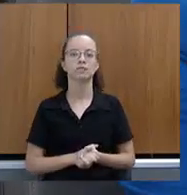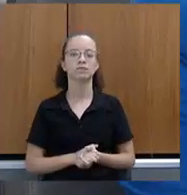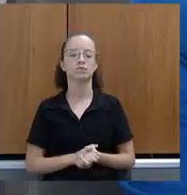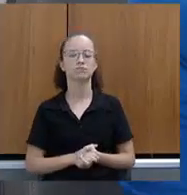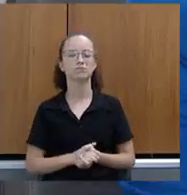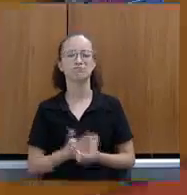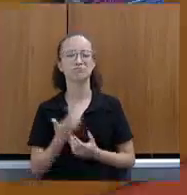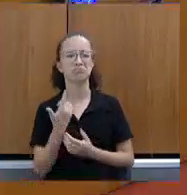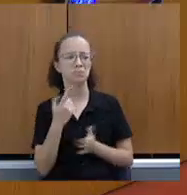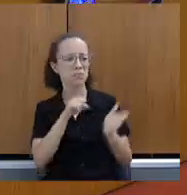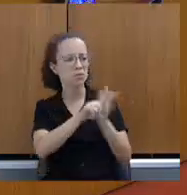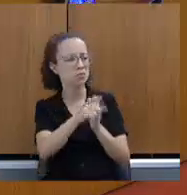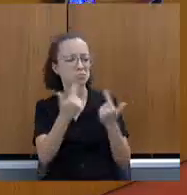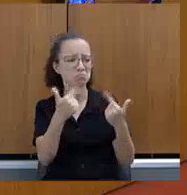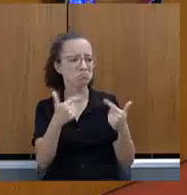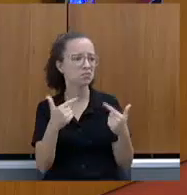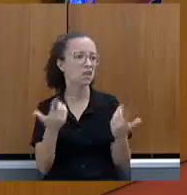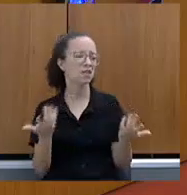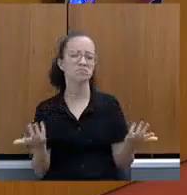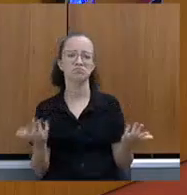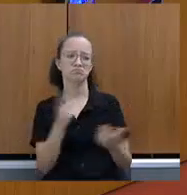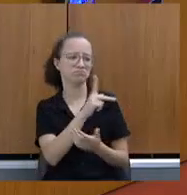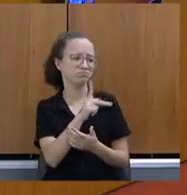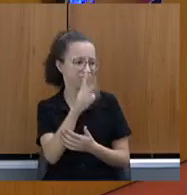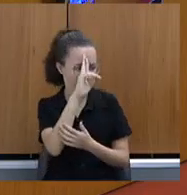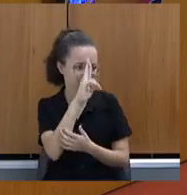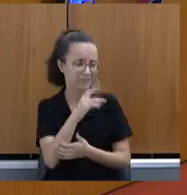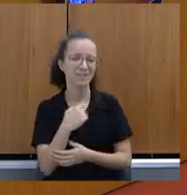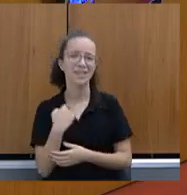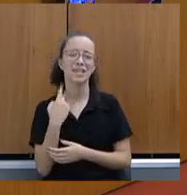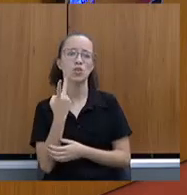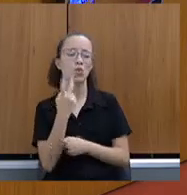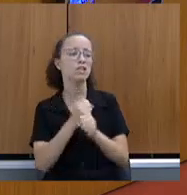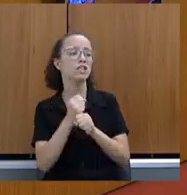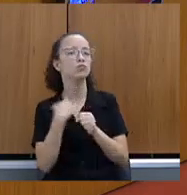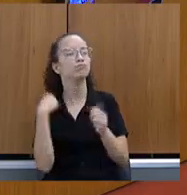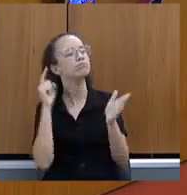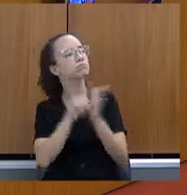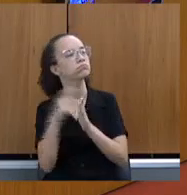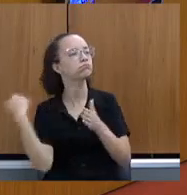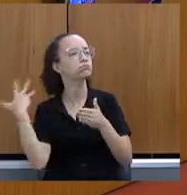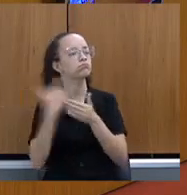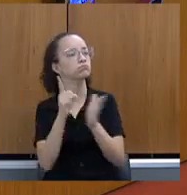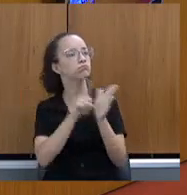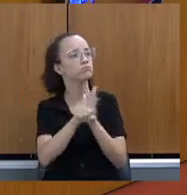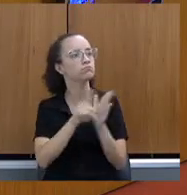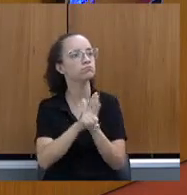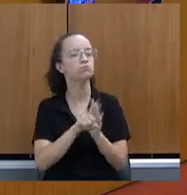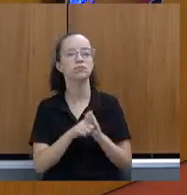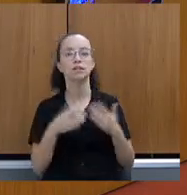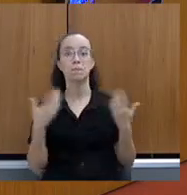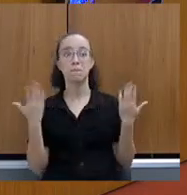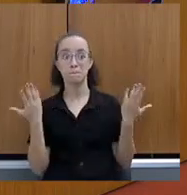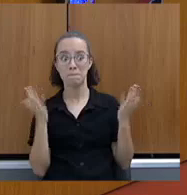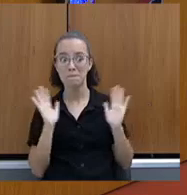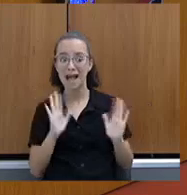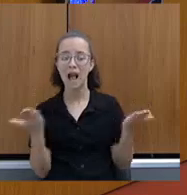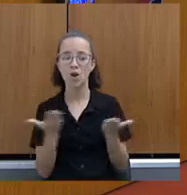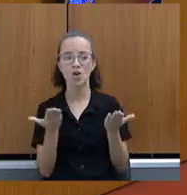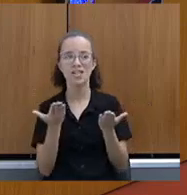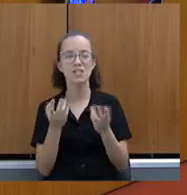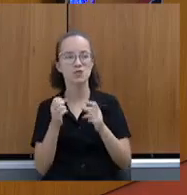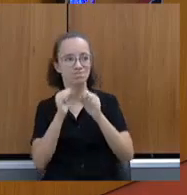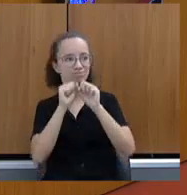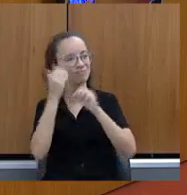eu não tenho nem pergunta sabe Presidente eu fiquei dois anos perguntando Mas agora eu consigo enxergar com muita